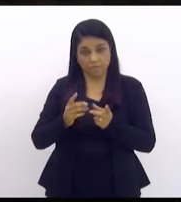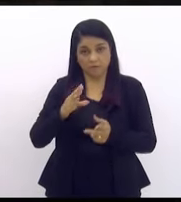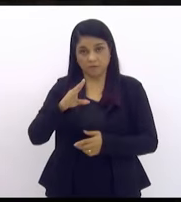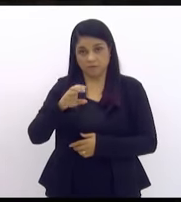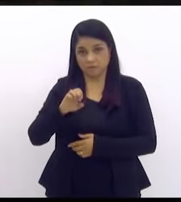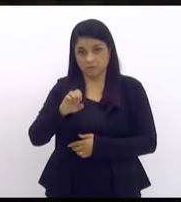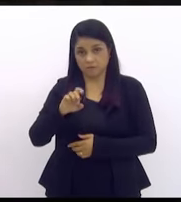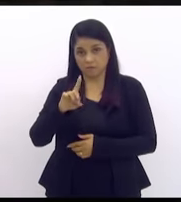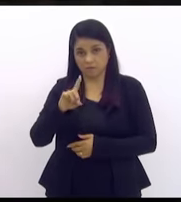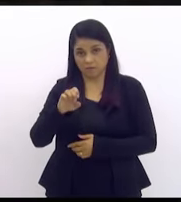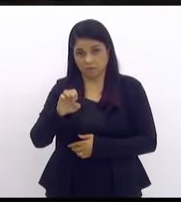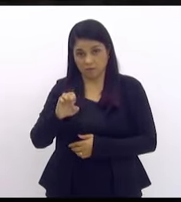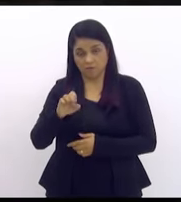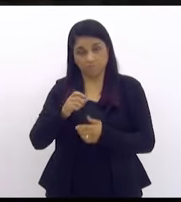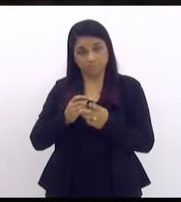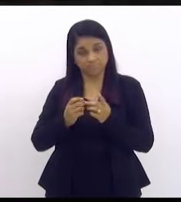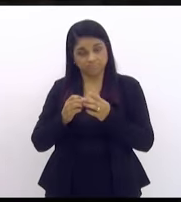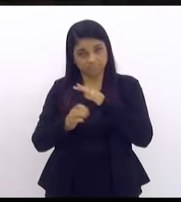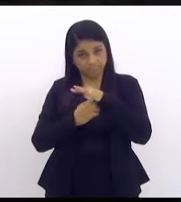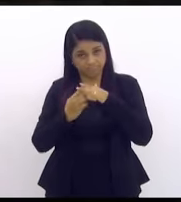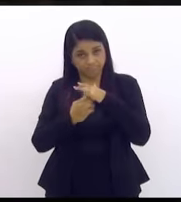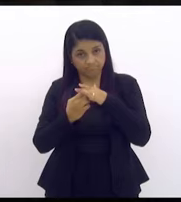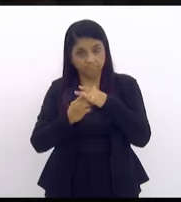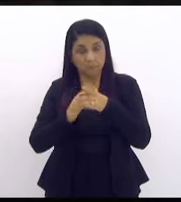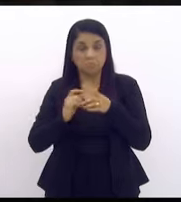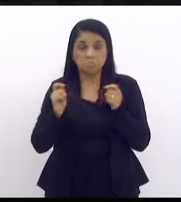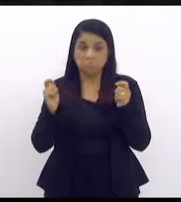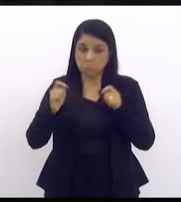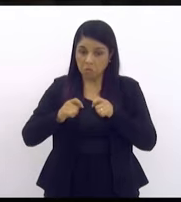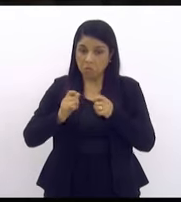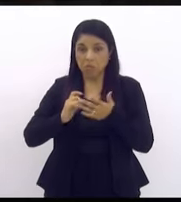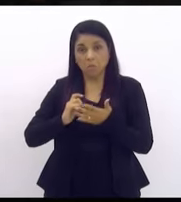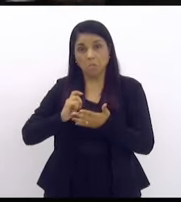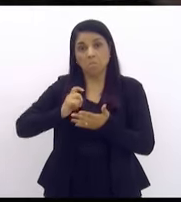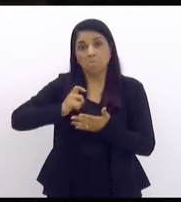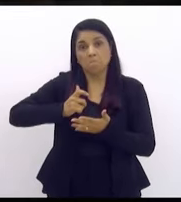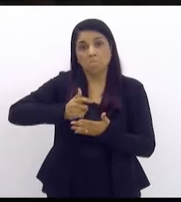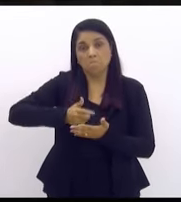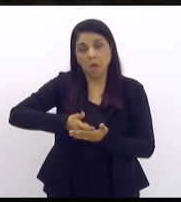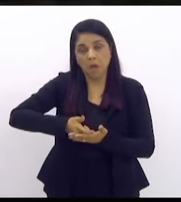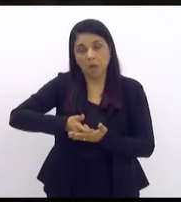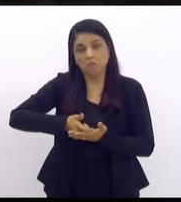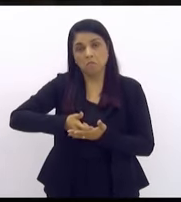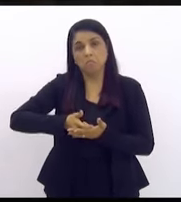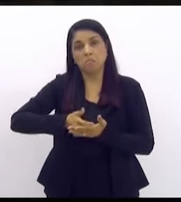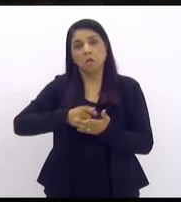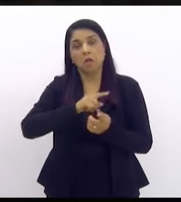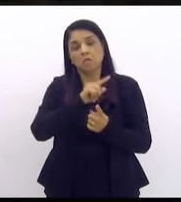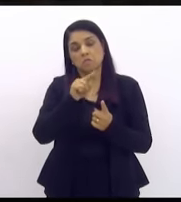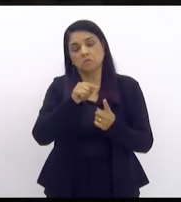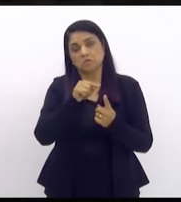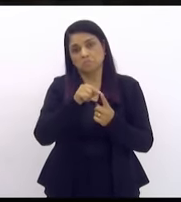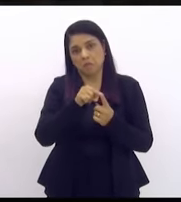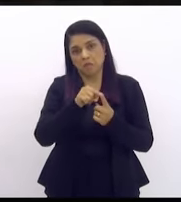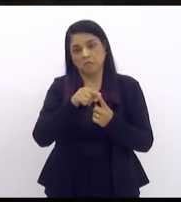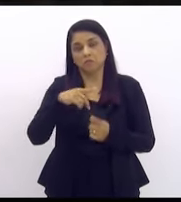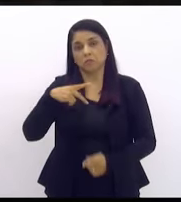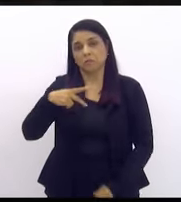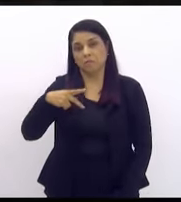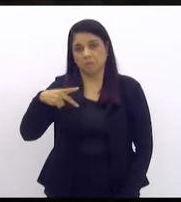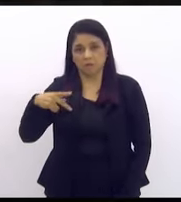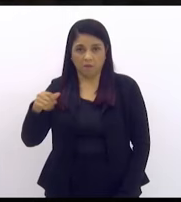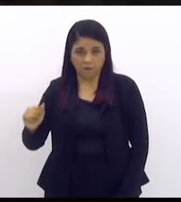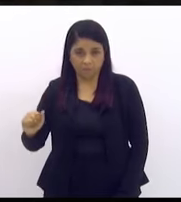Iniciativa Privada e poderia ter cumprido os produtos, as metas, as ações do PPA. Se